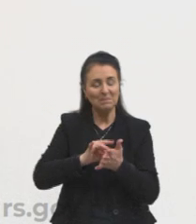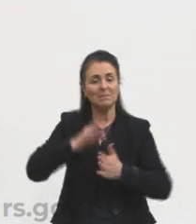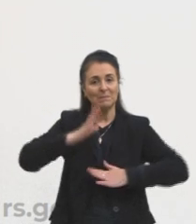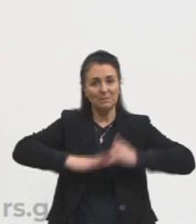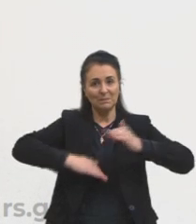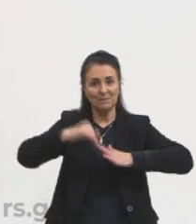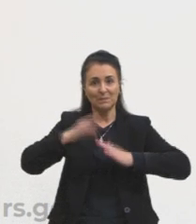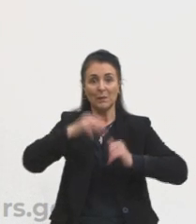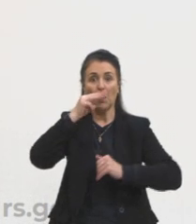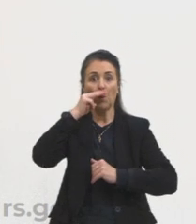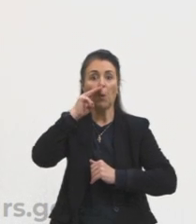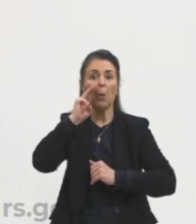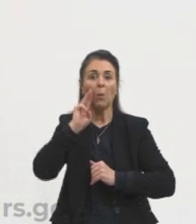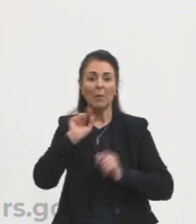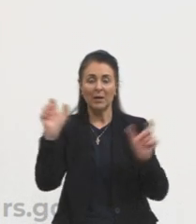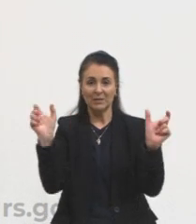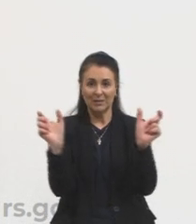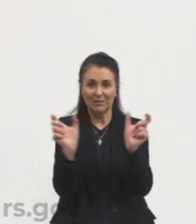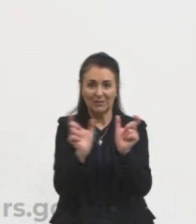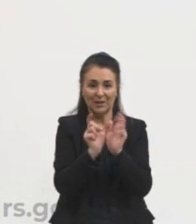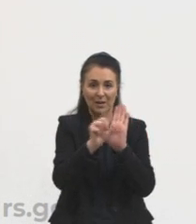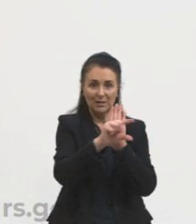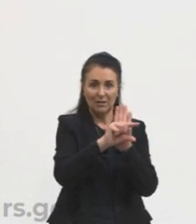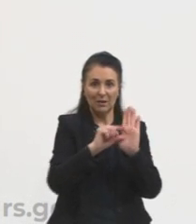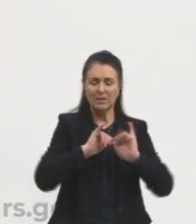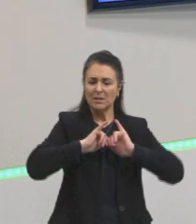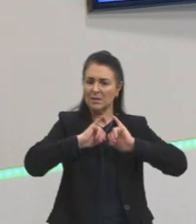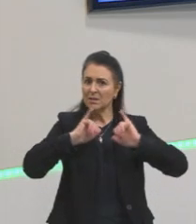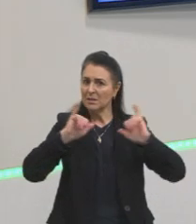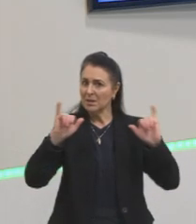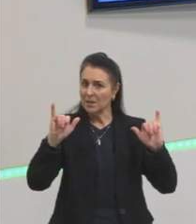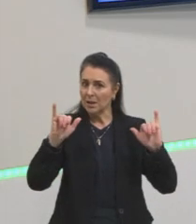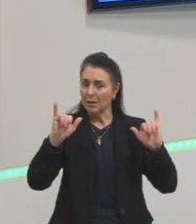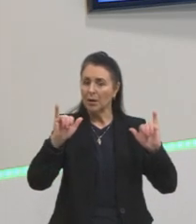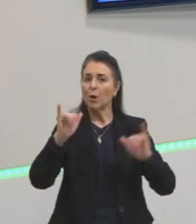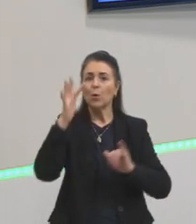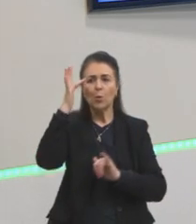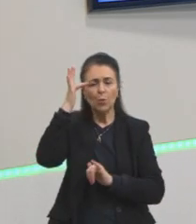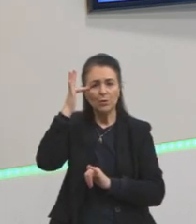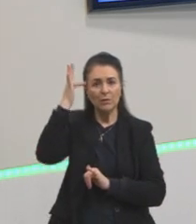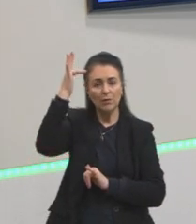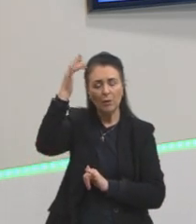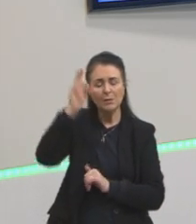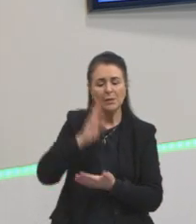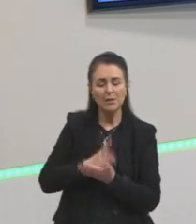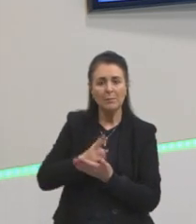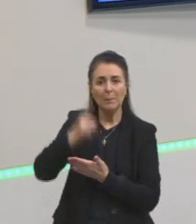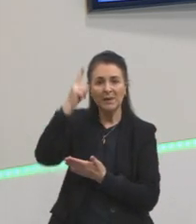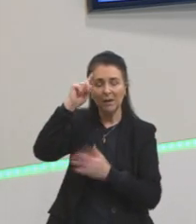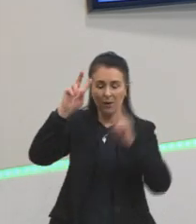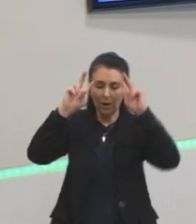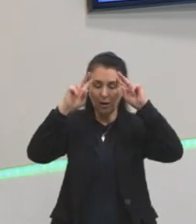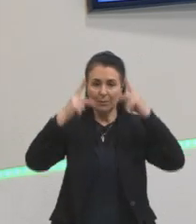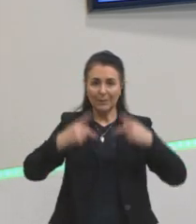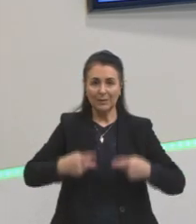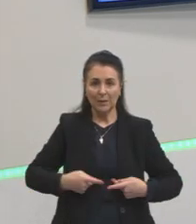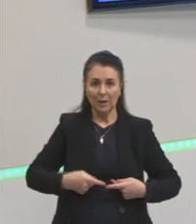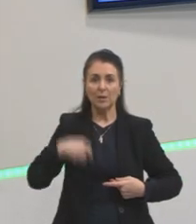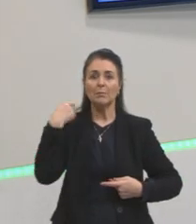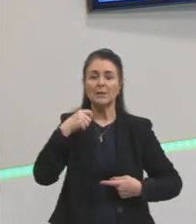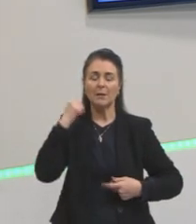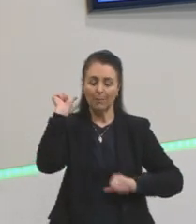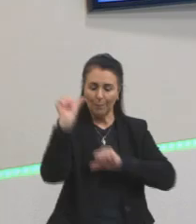que todos os maior parte dos filósofos avião já refletido pensado sobre a humanidade é preciso